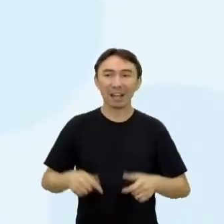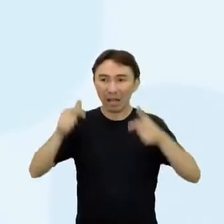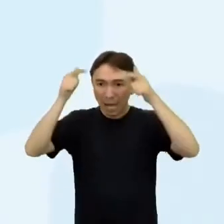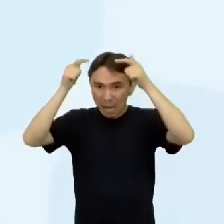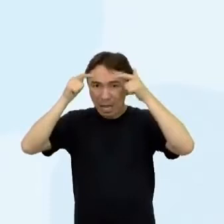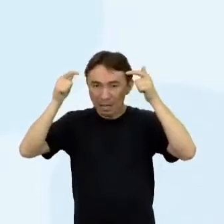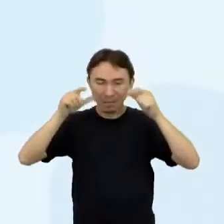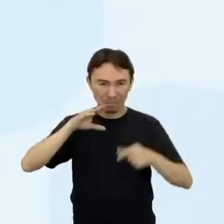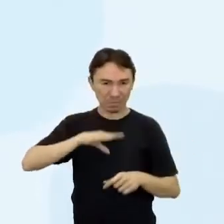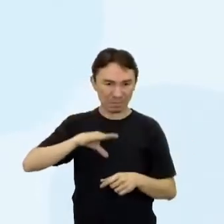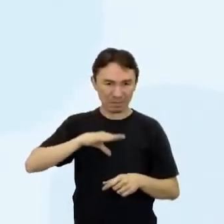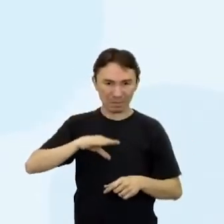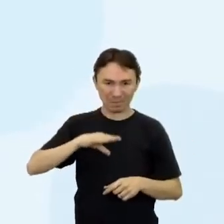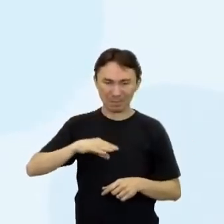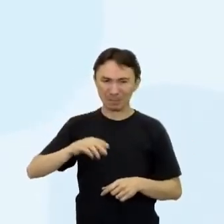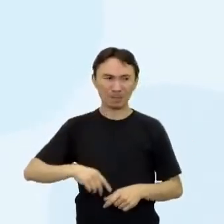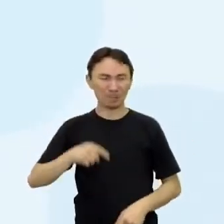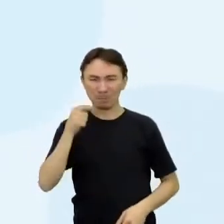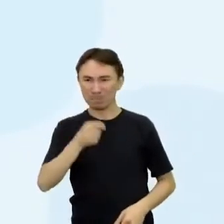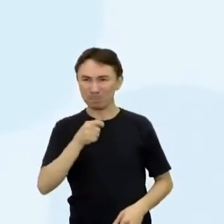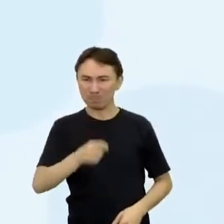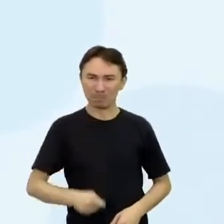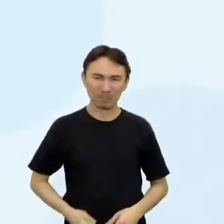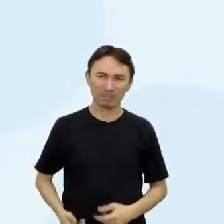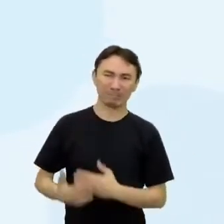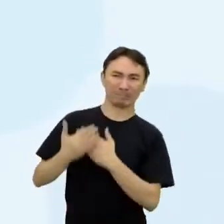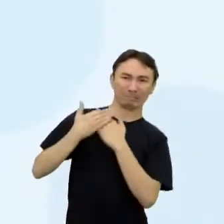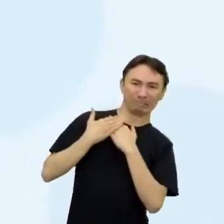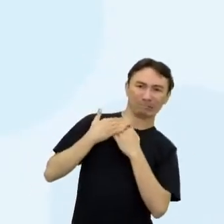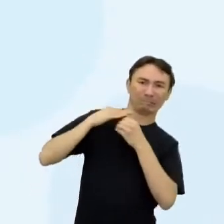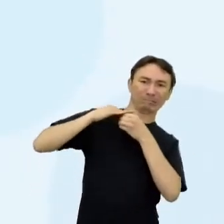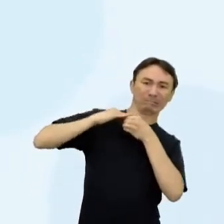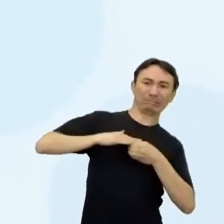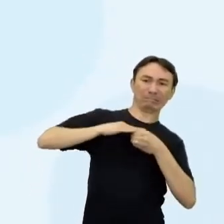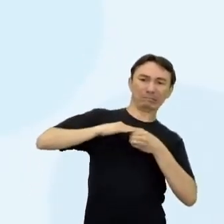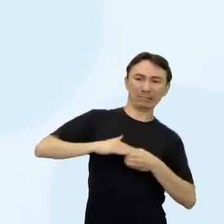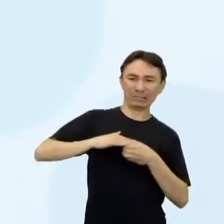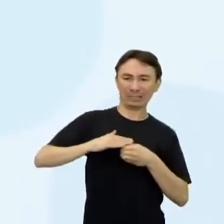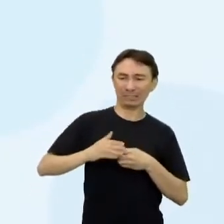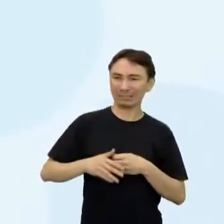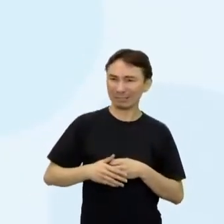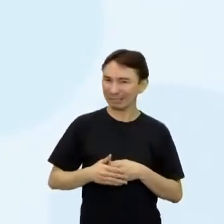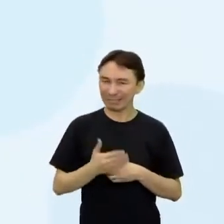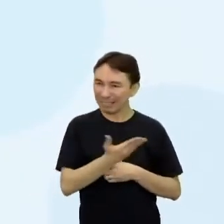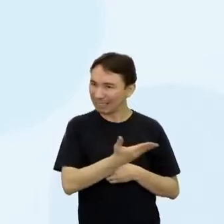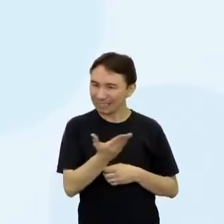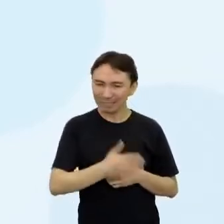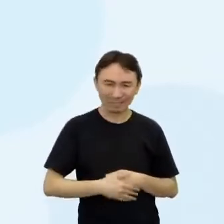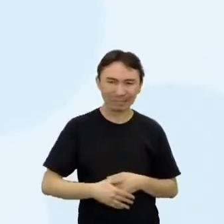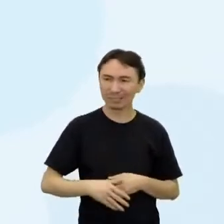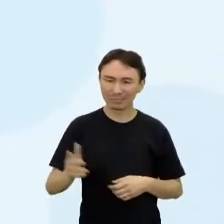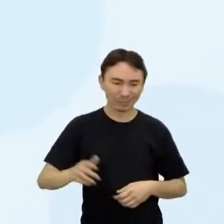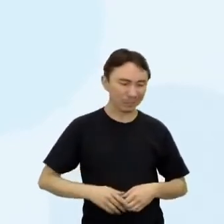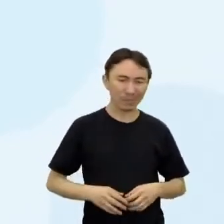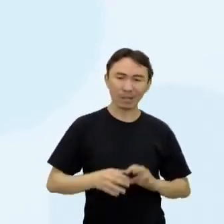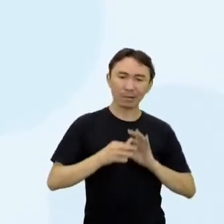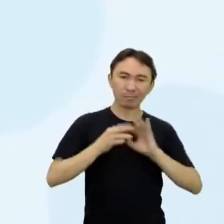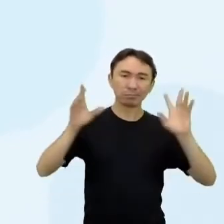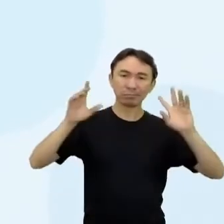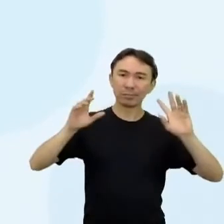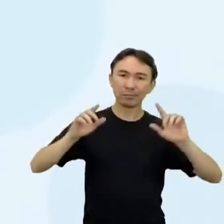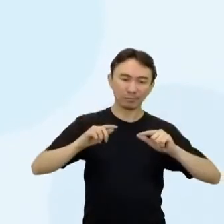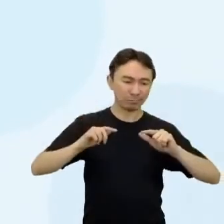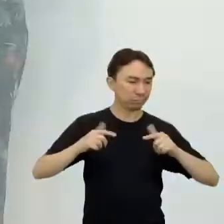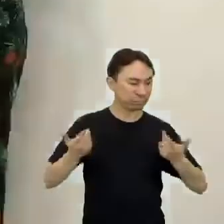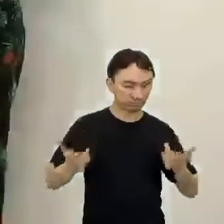sobre a capitania. Então, olha só, parece que eles tinham alguma autonomia, mas eles não tinham, porque aqui de Portugal, ó, eu vou